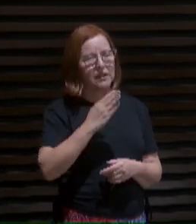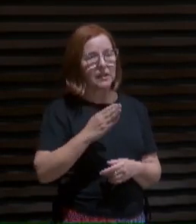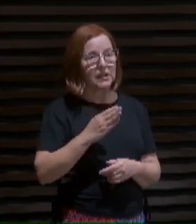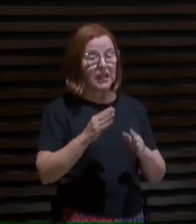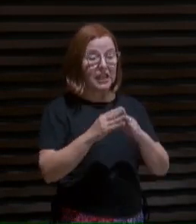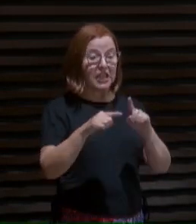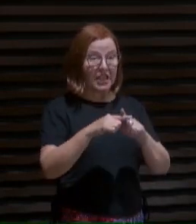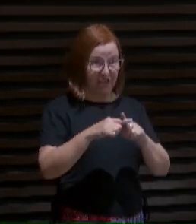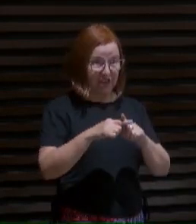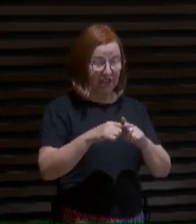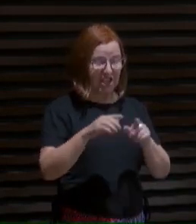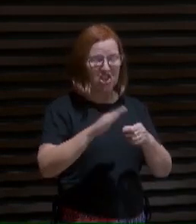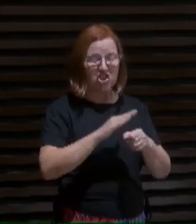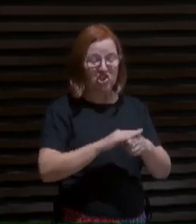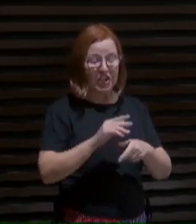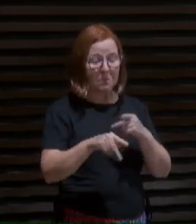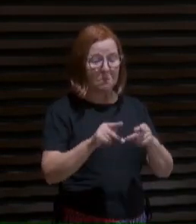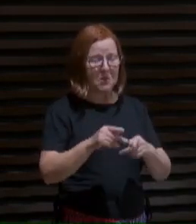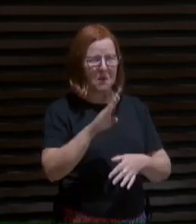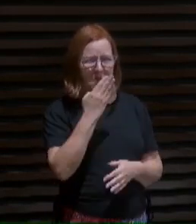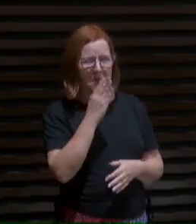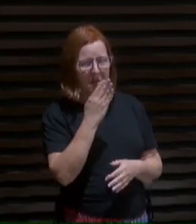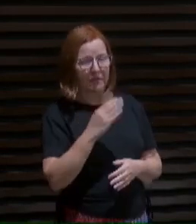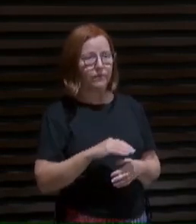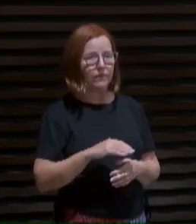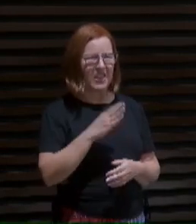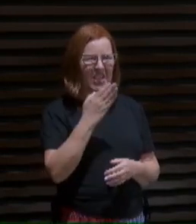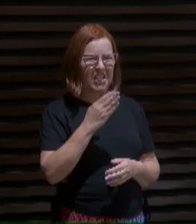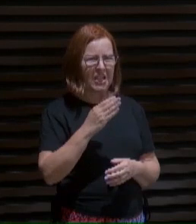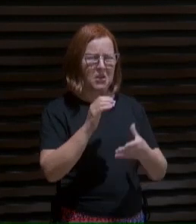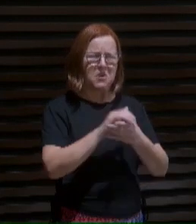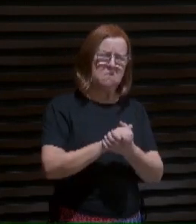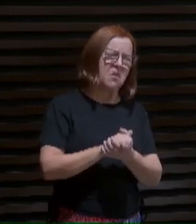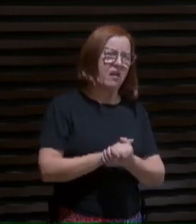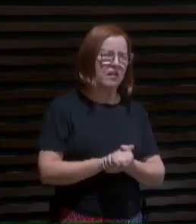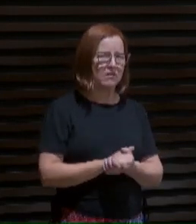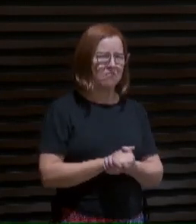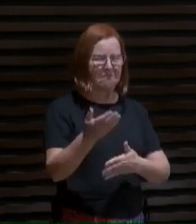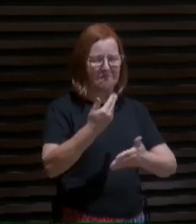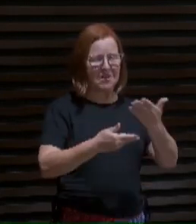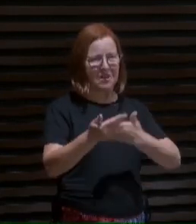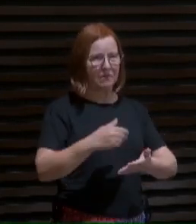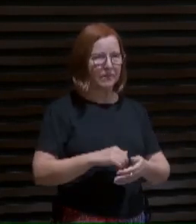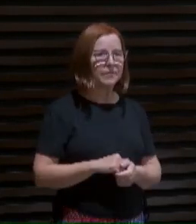gente traidora, traindo uns aos outros, traindo as esposas, os maridos, os